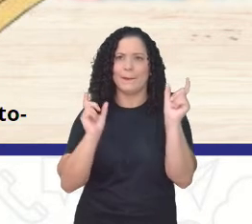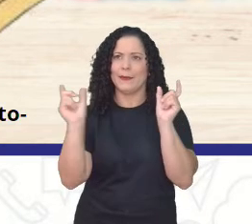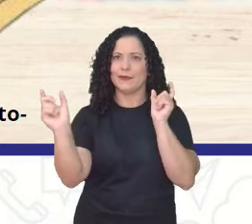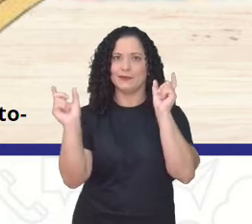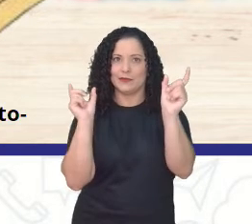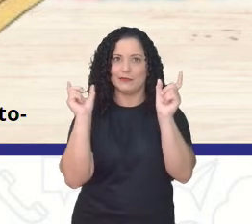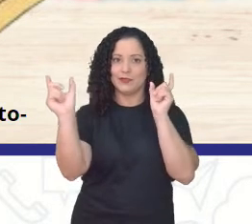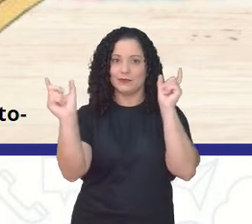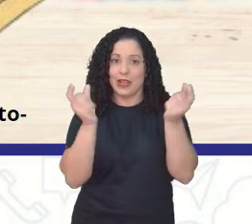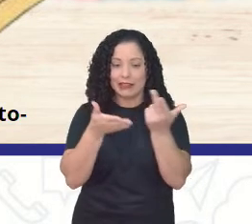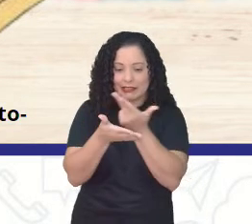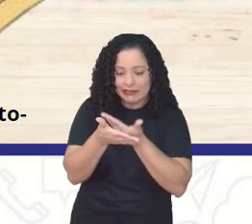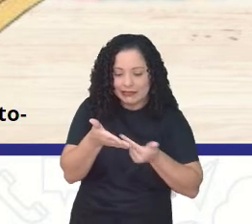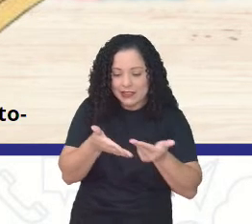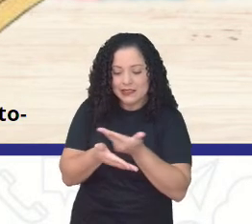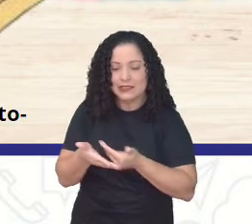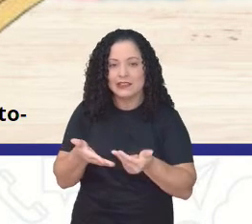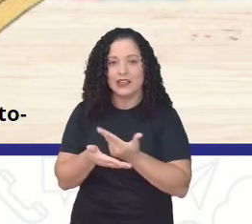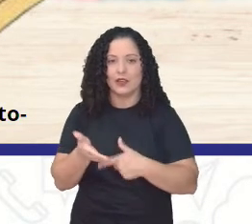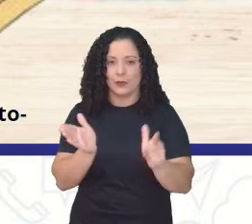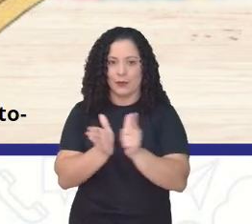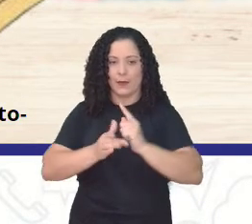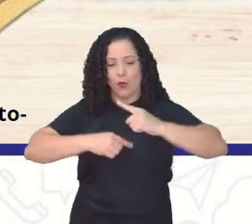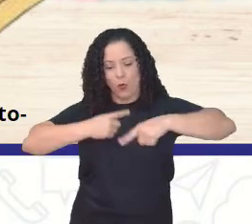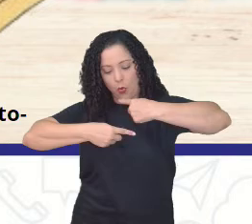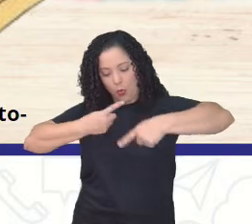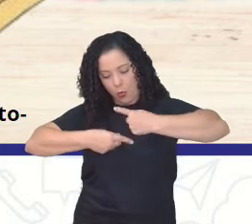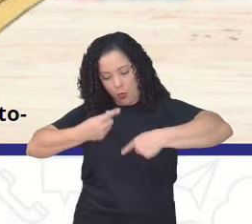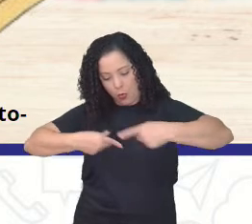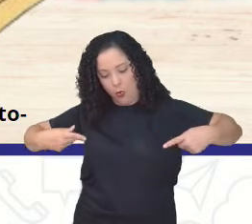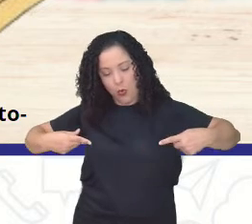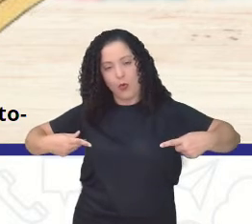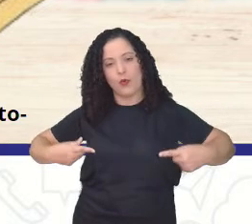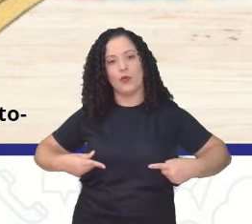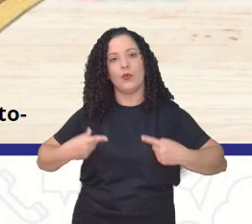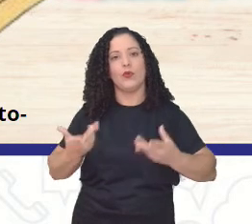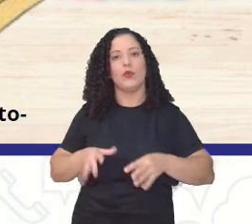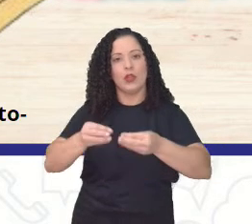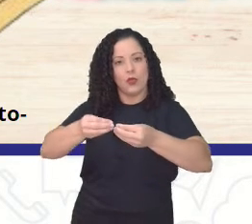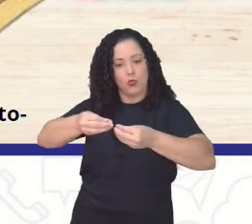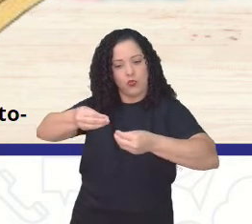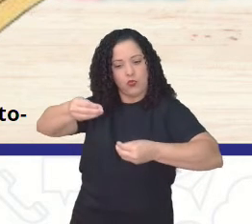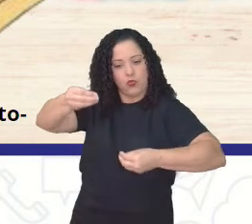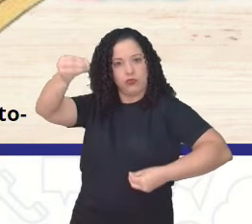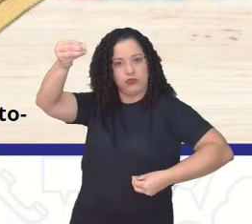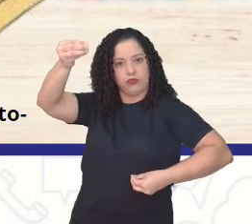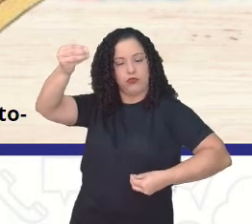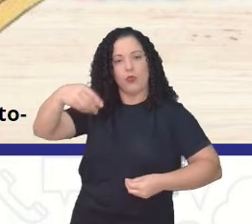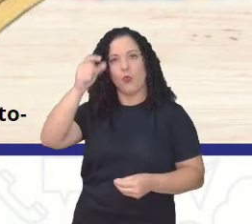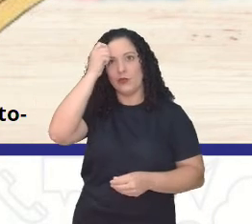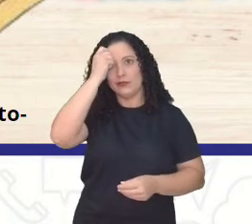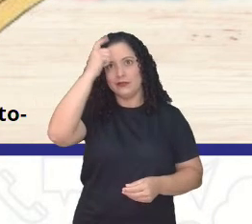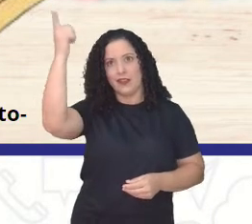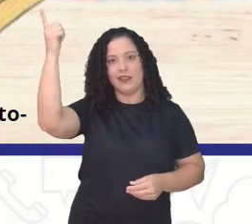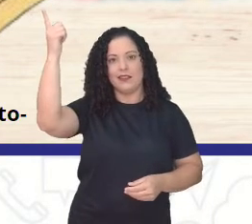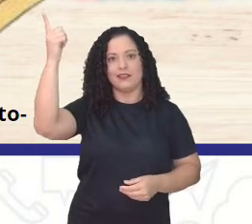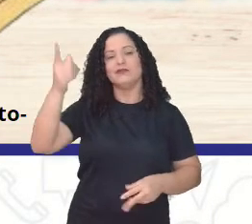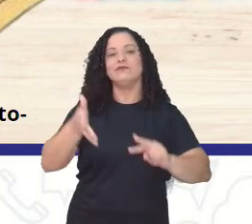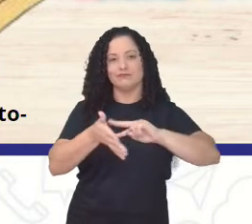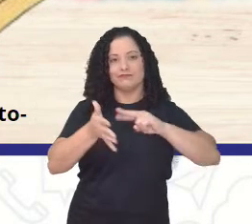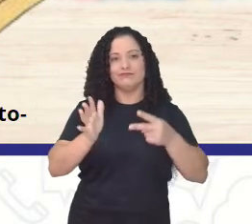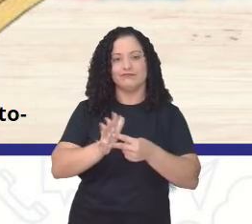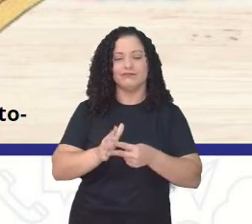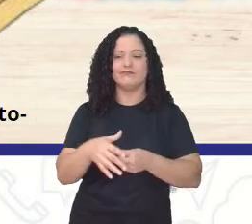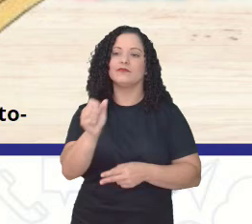ó, no pergaminho de papiro, ele representava uma palavra, né, ou uma ideia. Então, nesse sentido,